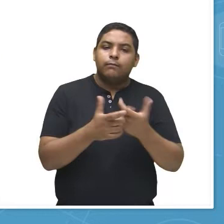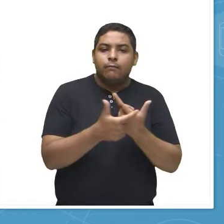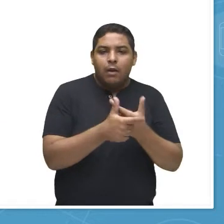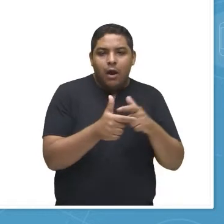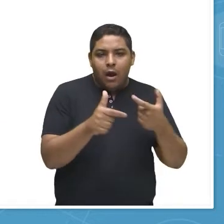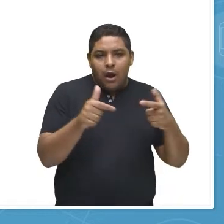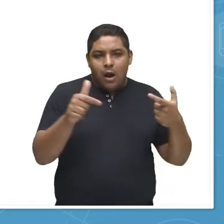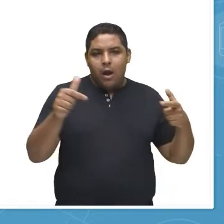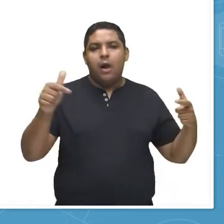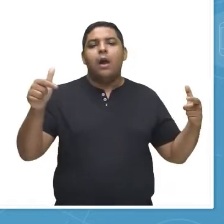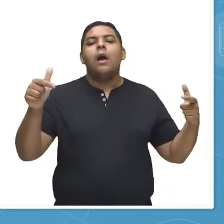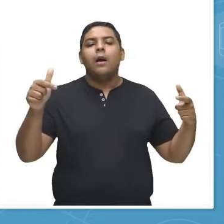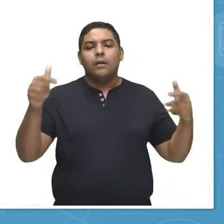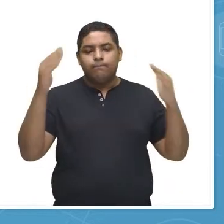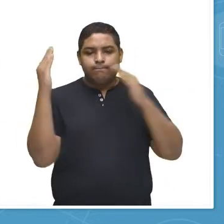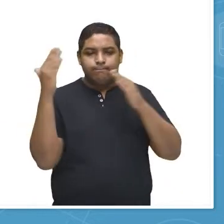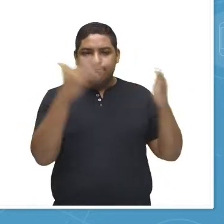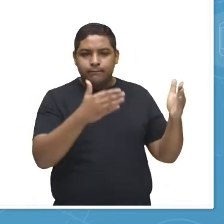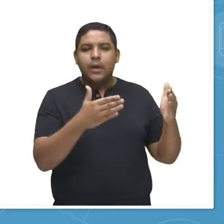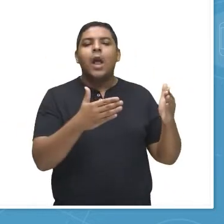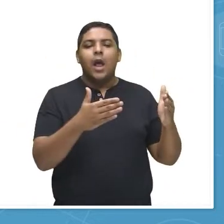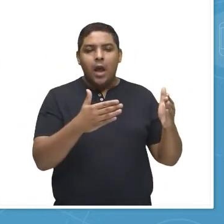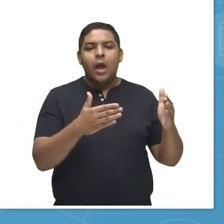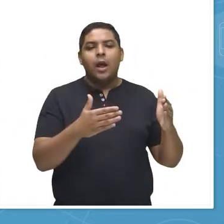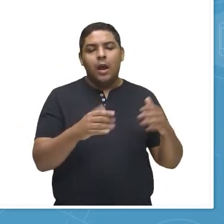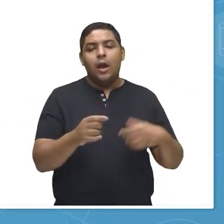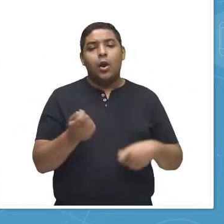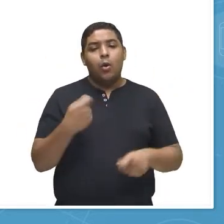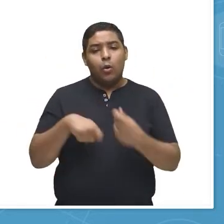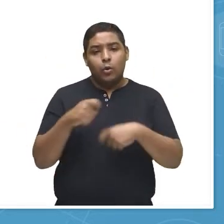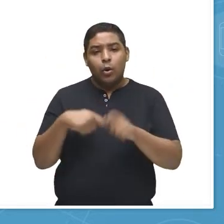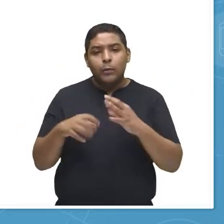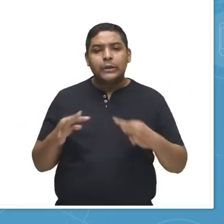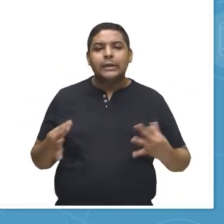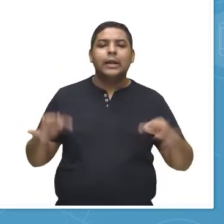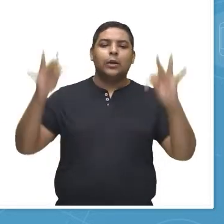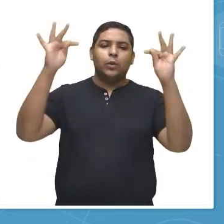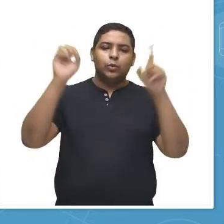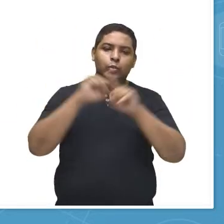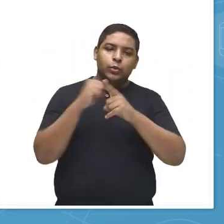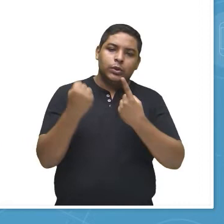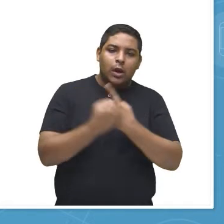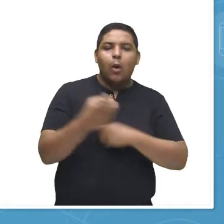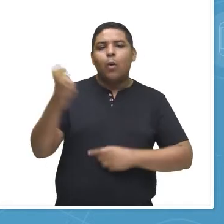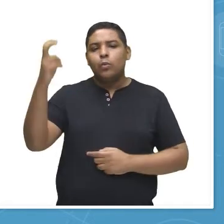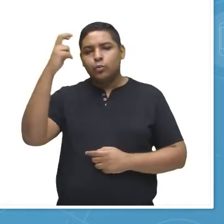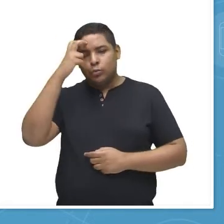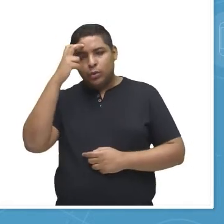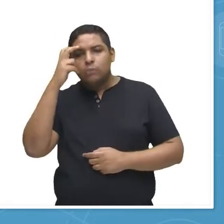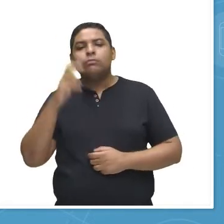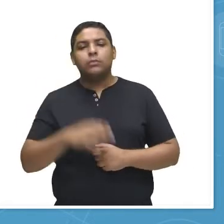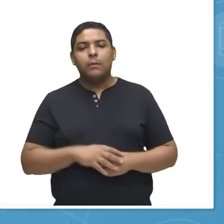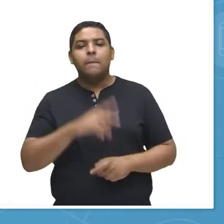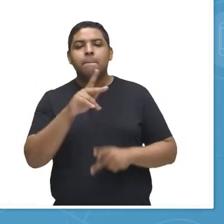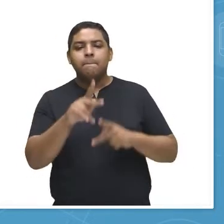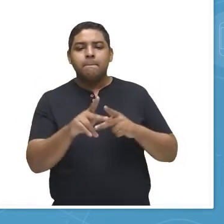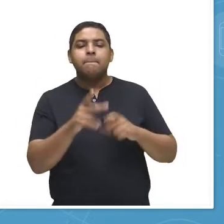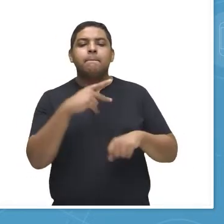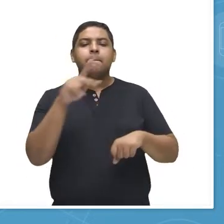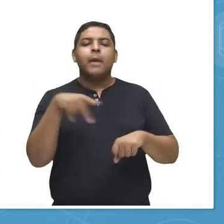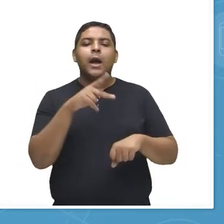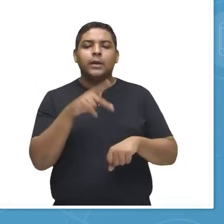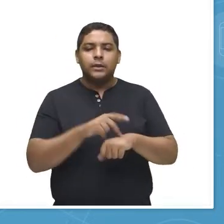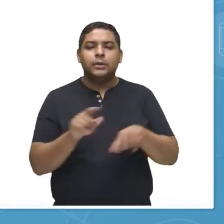dimensões, concentram dinamismo econômico, tecnológico, social, cultural dos países onde estão conectados entre si numa